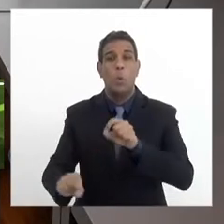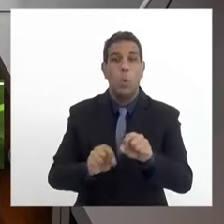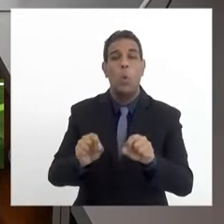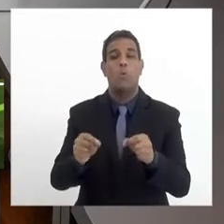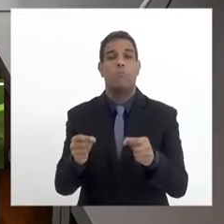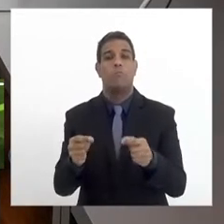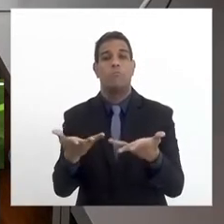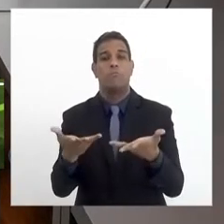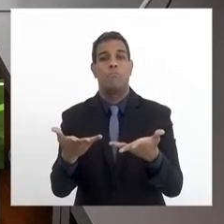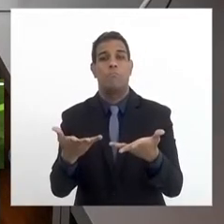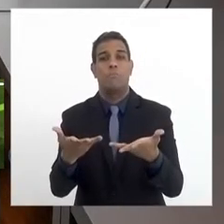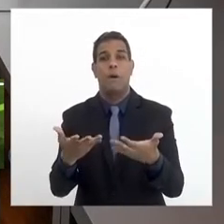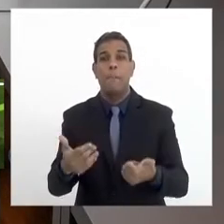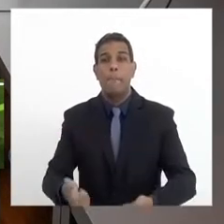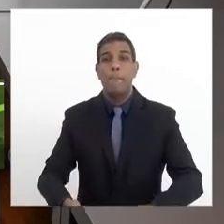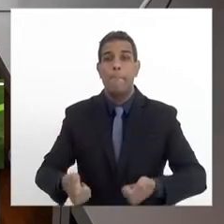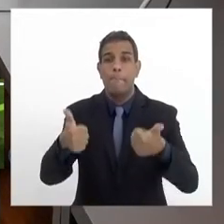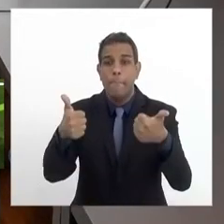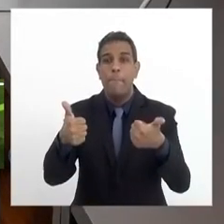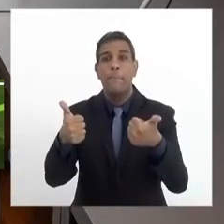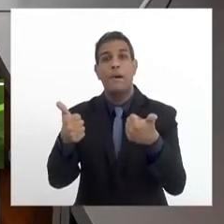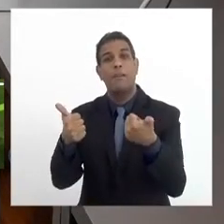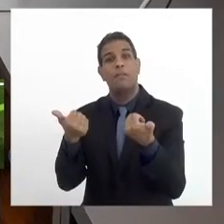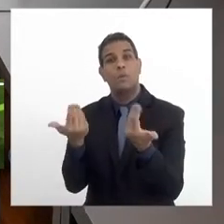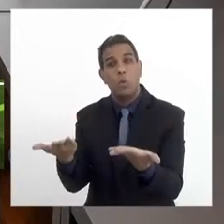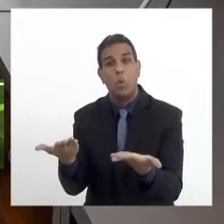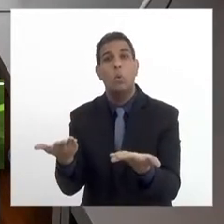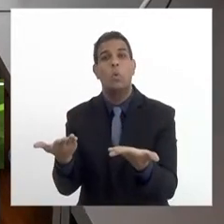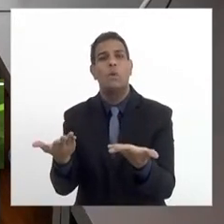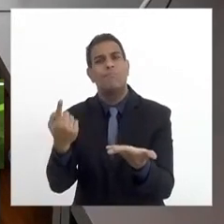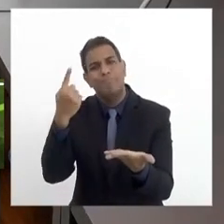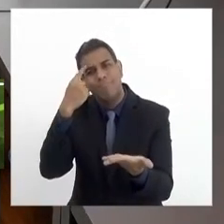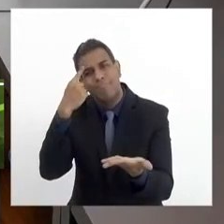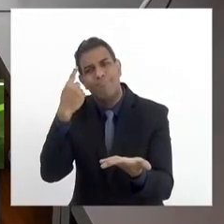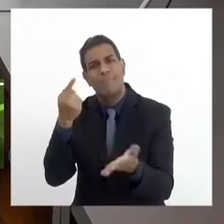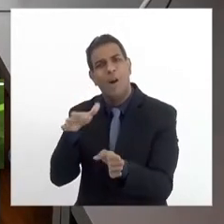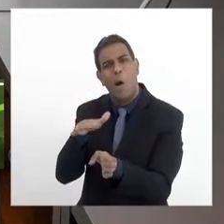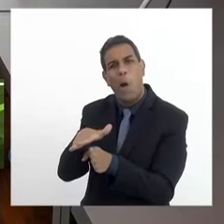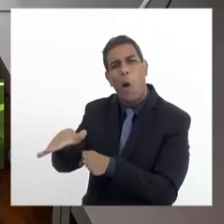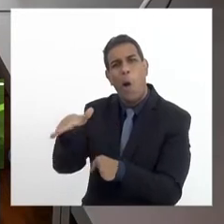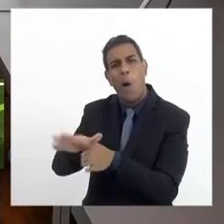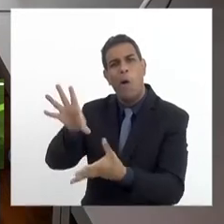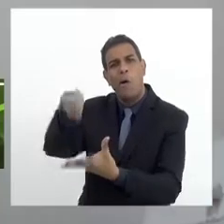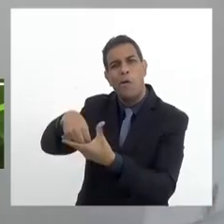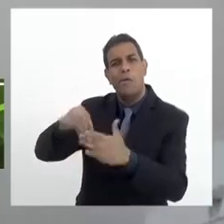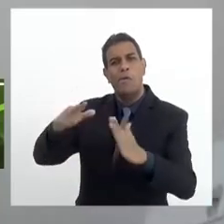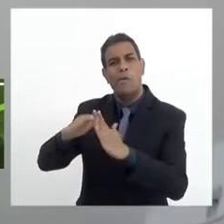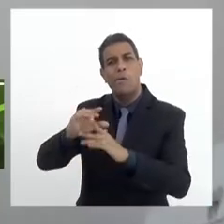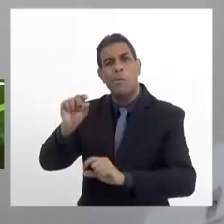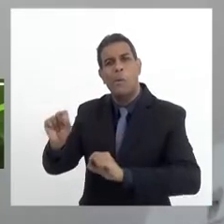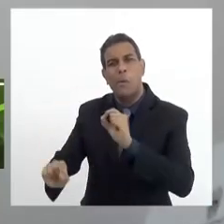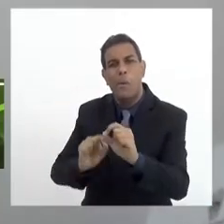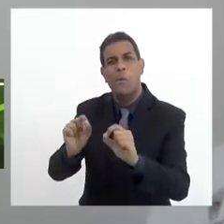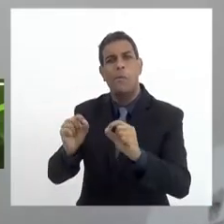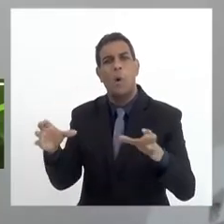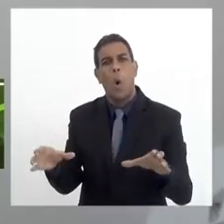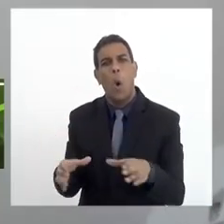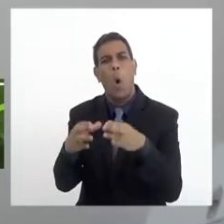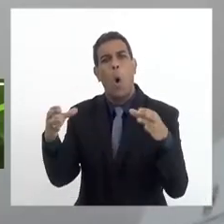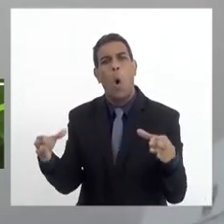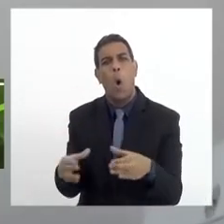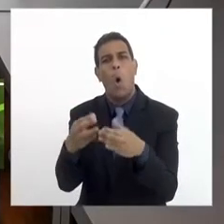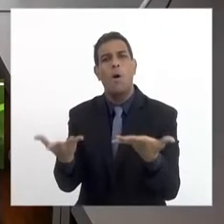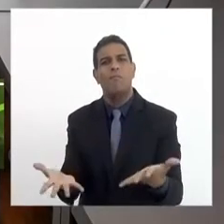entendeu? Tem uma bela menina em casa que ensina ele todos os dias a beleza do convívio,